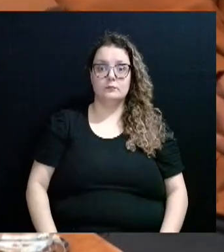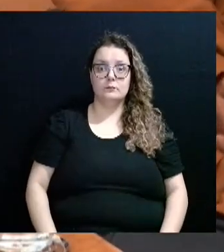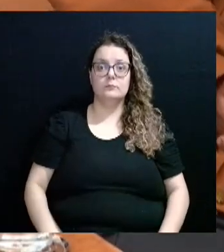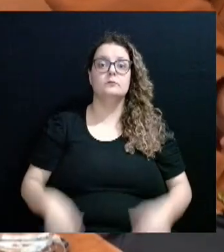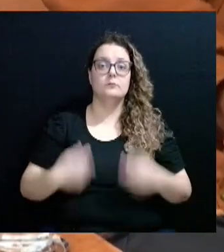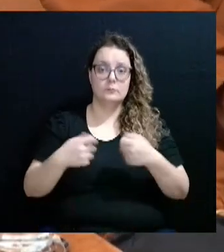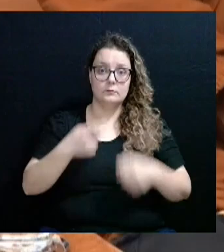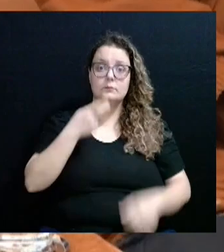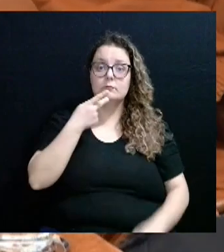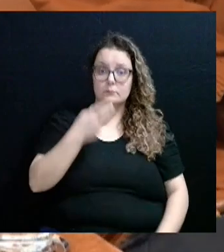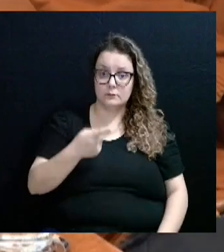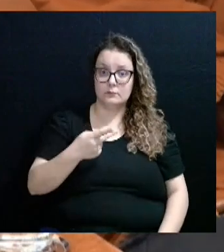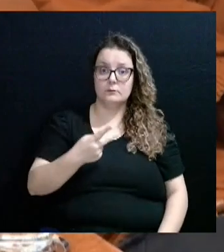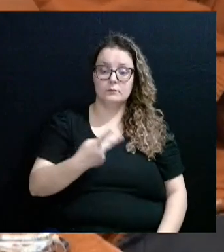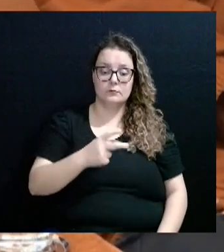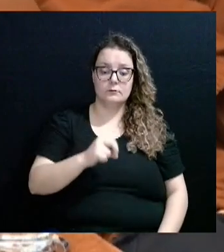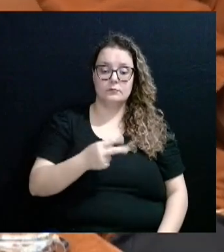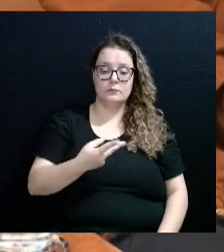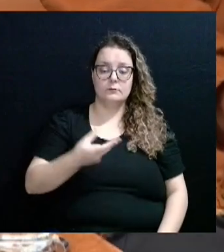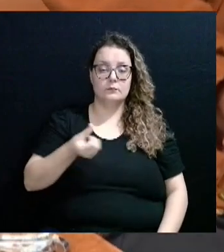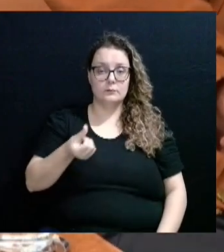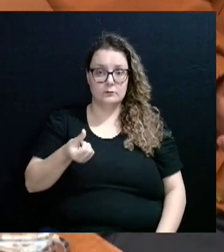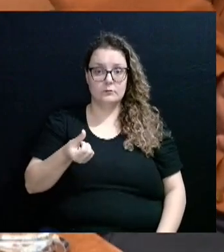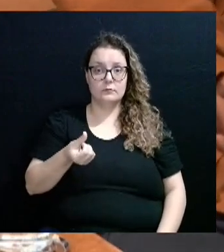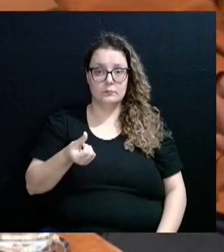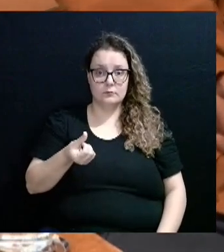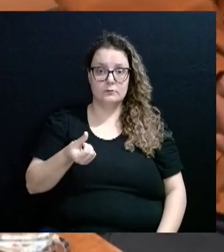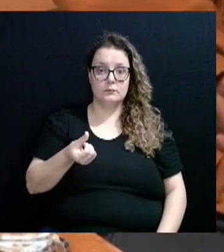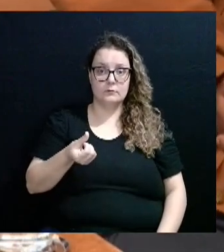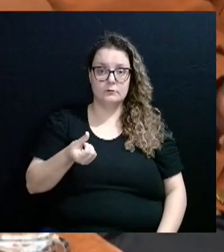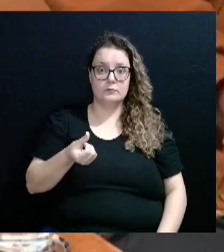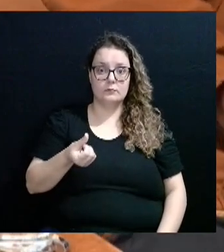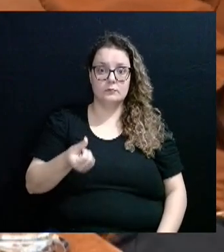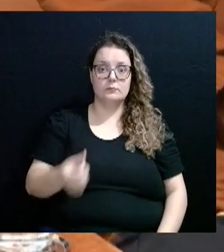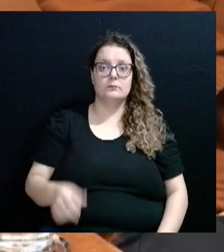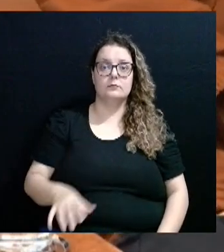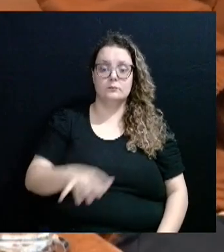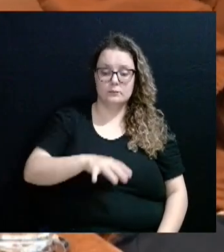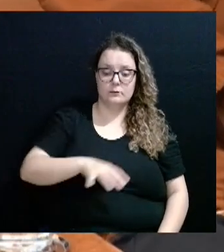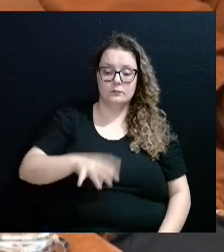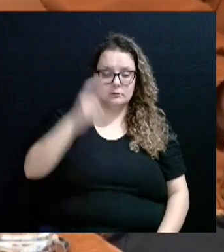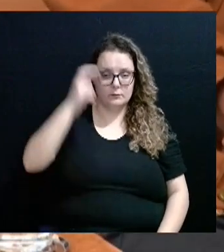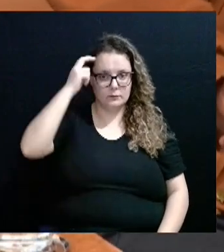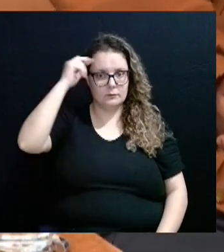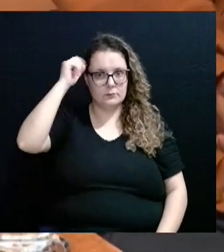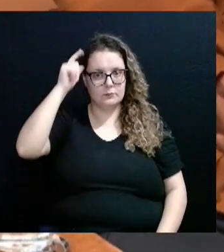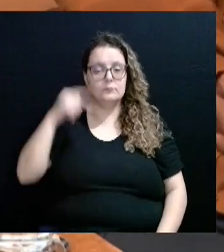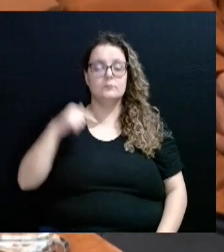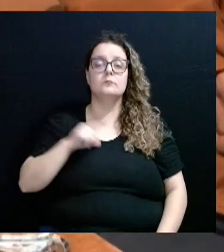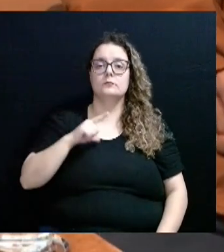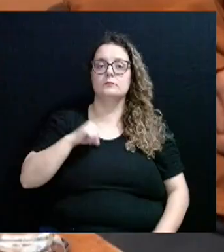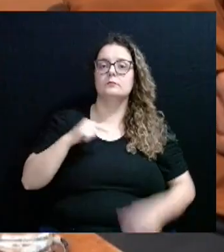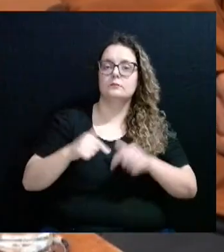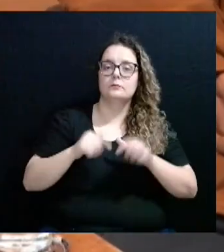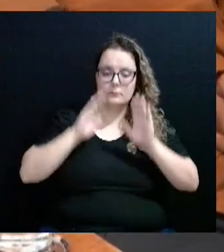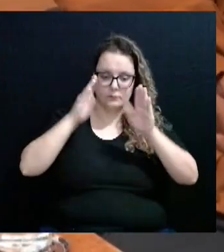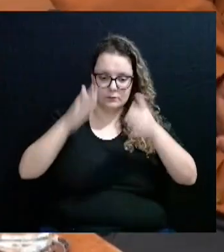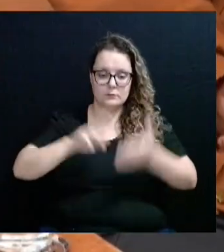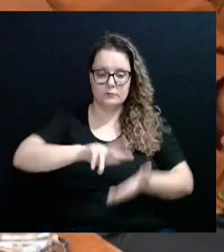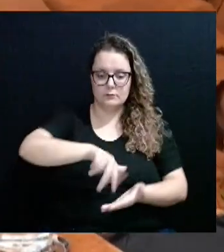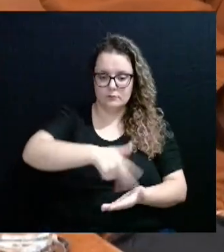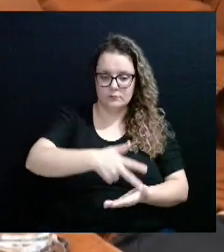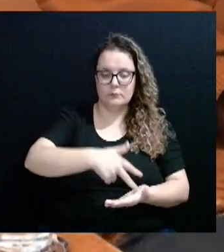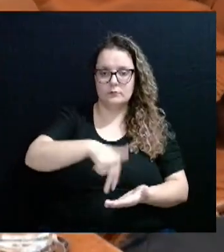ano de 2026, na cultura, a gente tem um trabalho focal no hip-hop. É